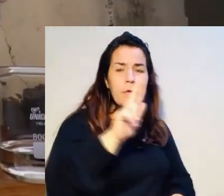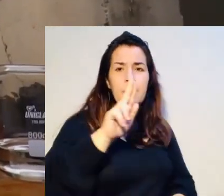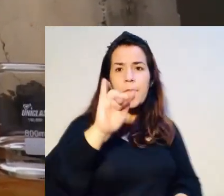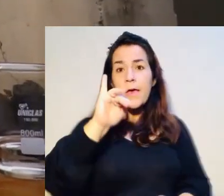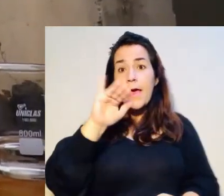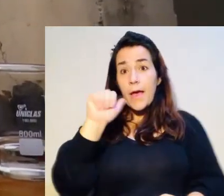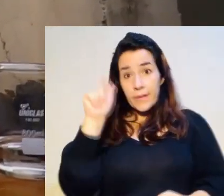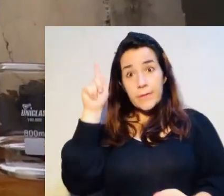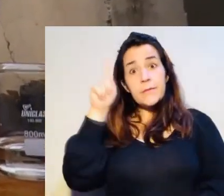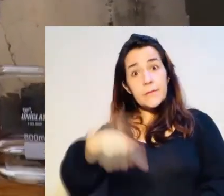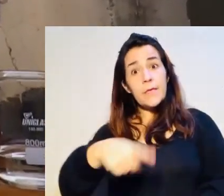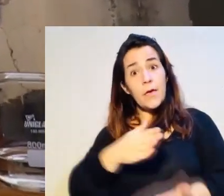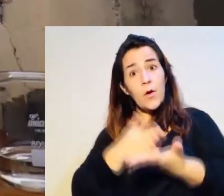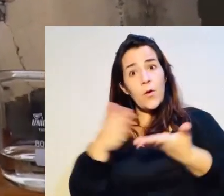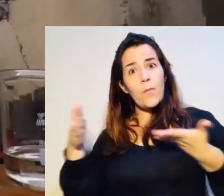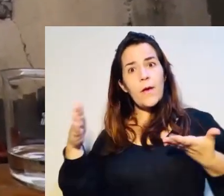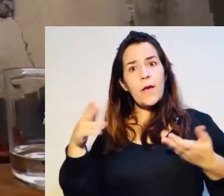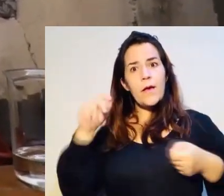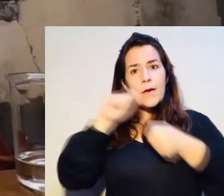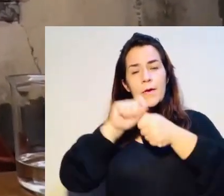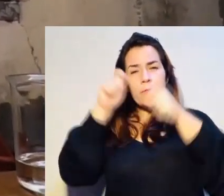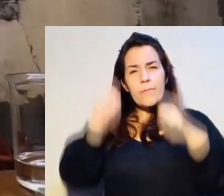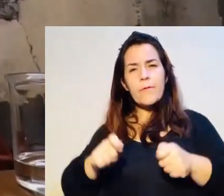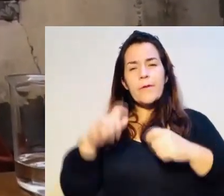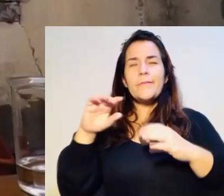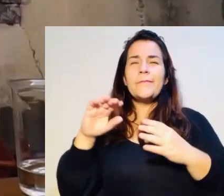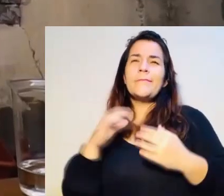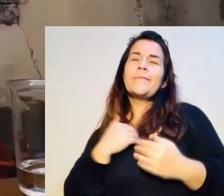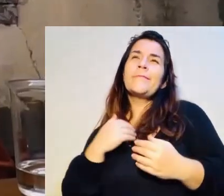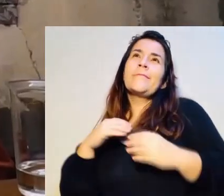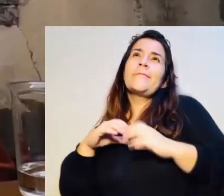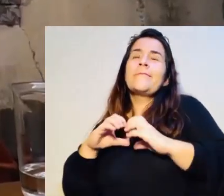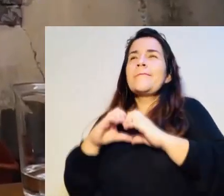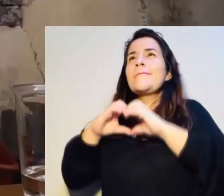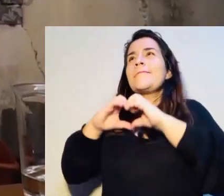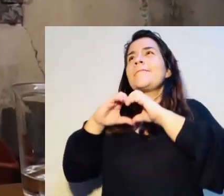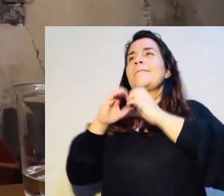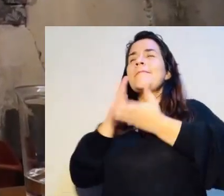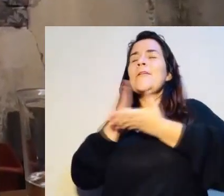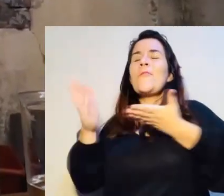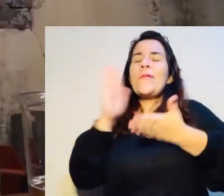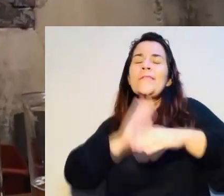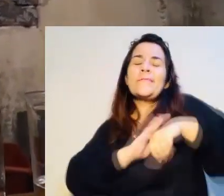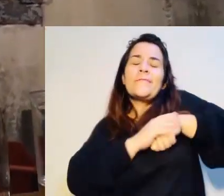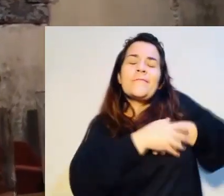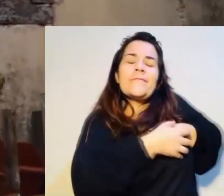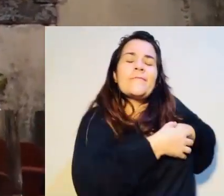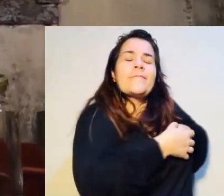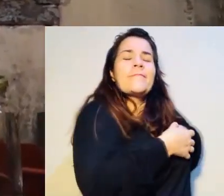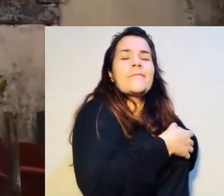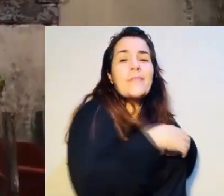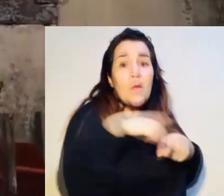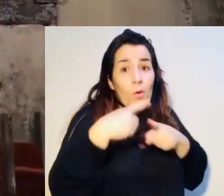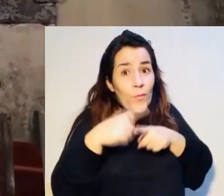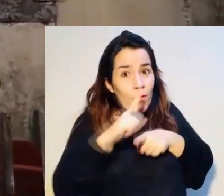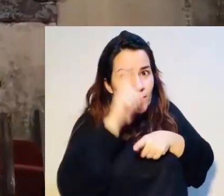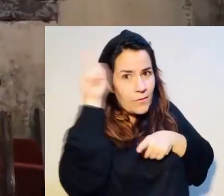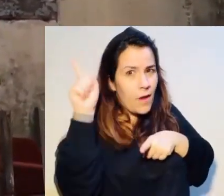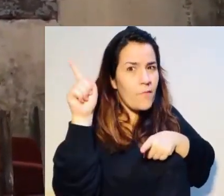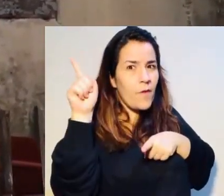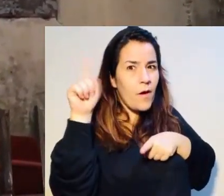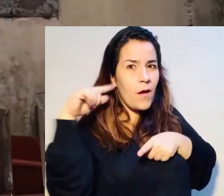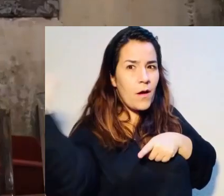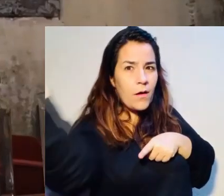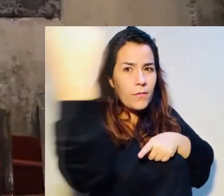que começa. E a gente pode até romantizar um pouco, mas começa escondidinho, porque lá